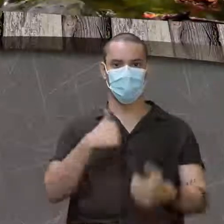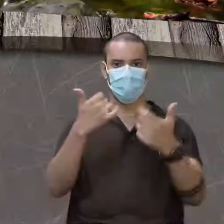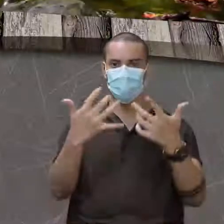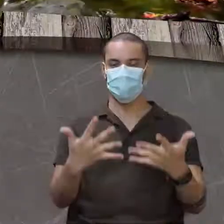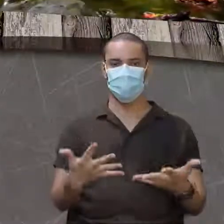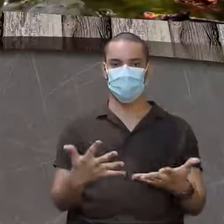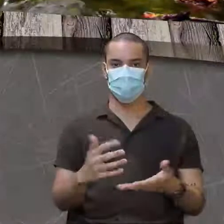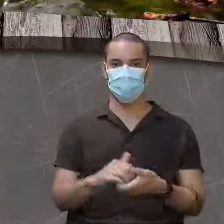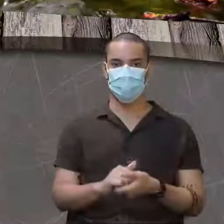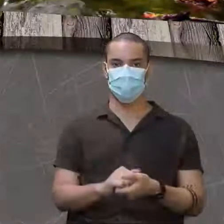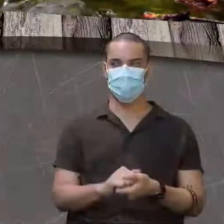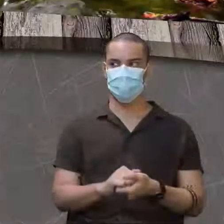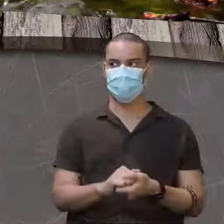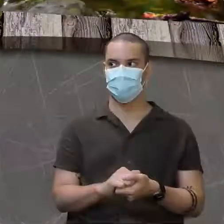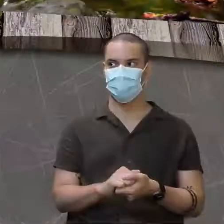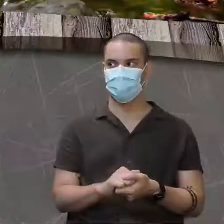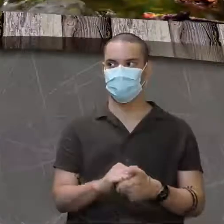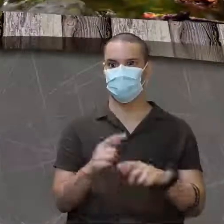um pouquinho?